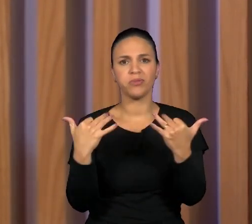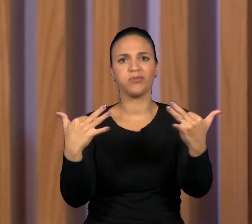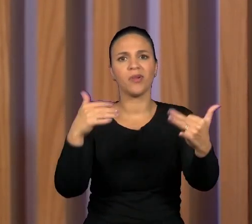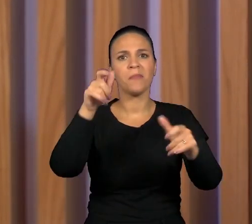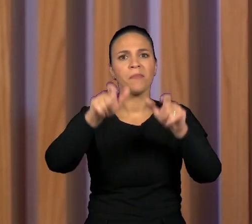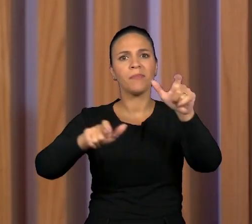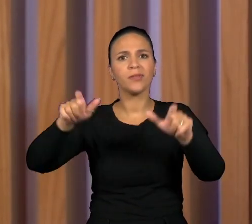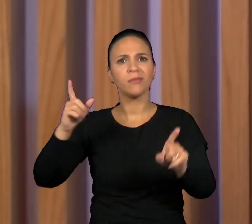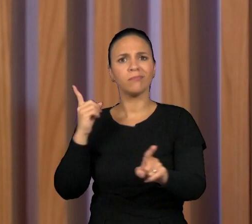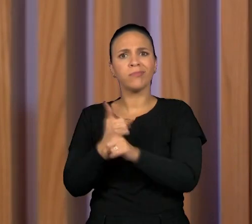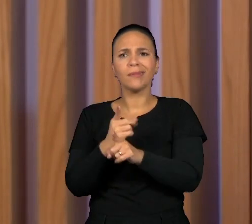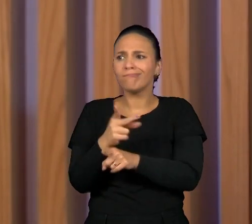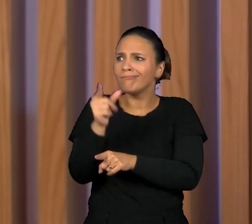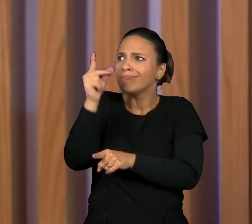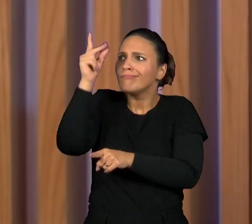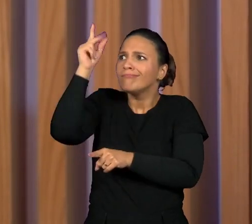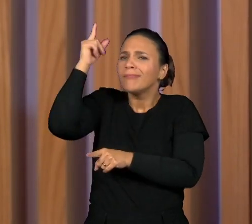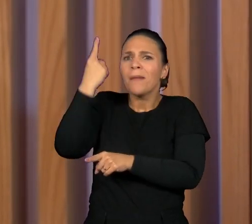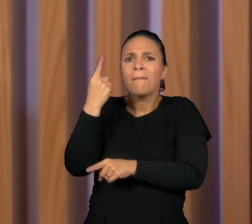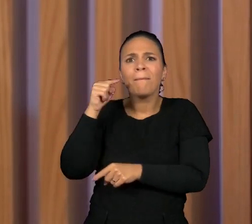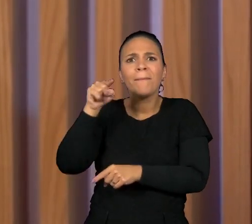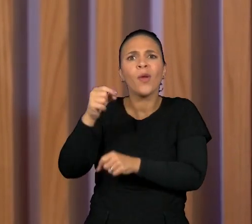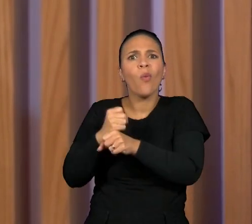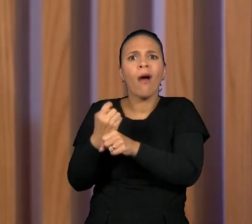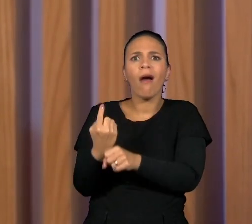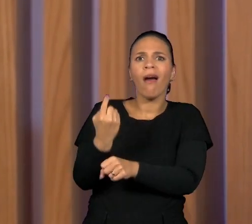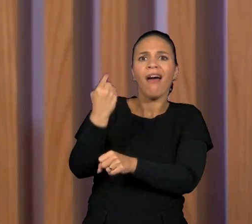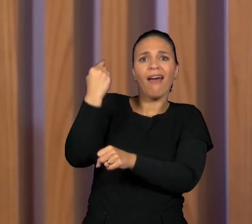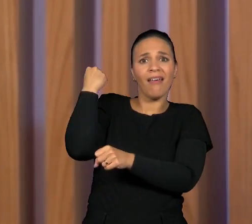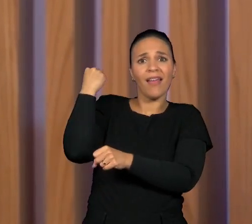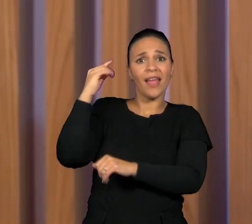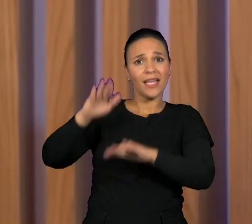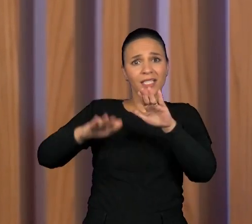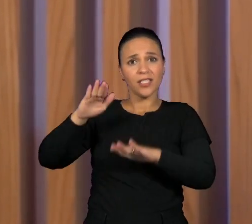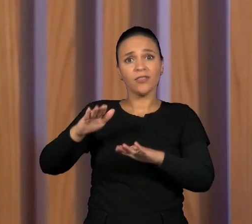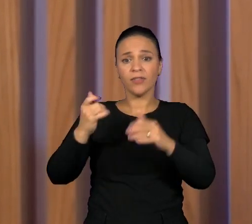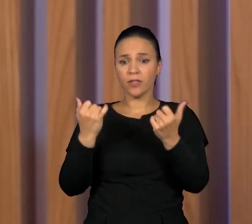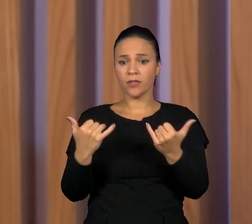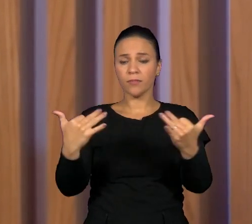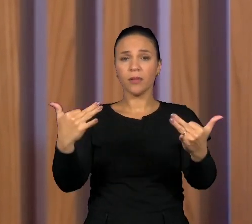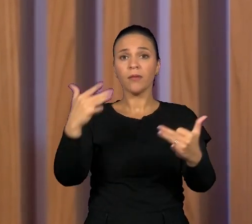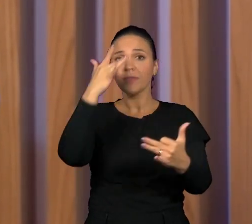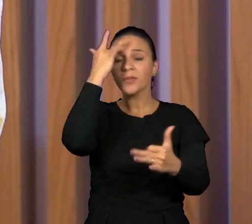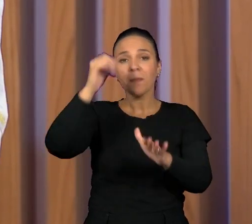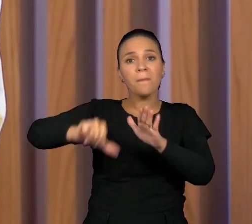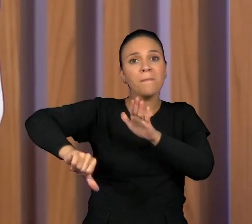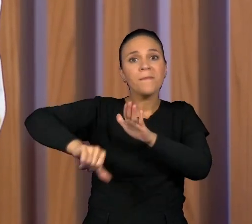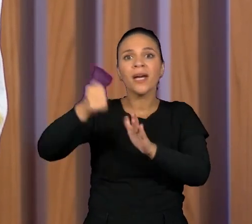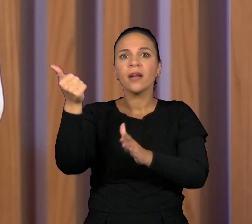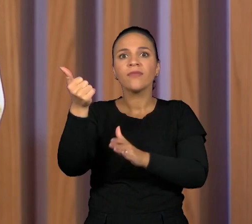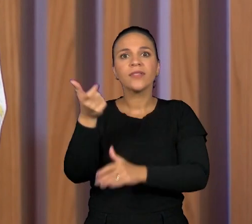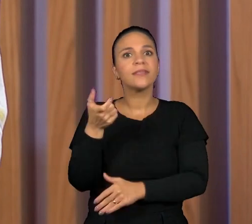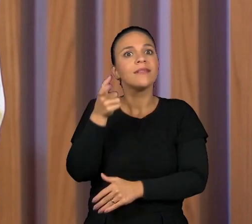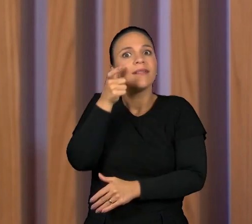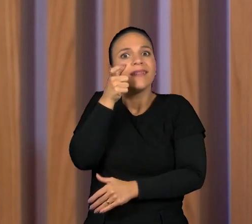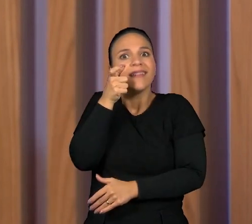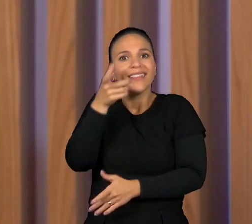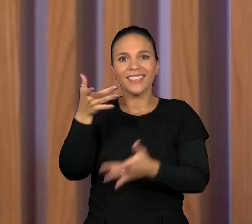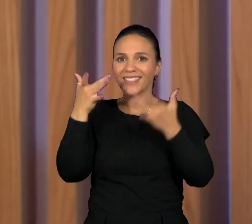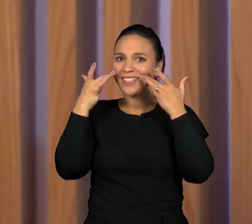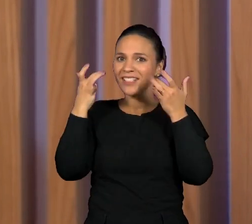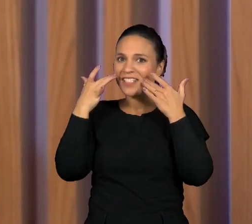arte milenar e que às vezes traz pessoas que estão ali naquela sala pela primeira vez. Então, desse ponto, desse lugar,